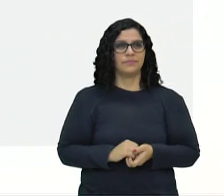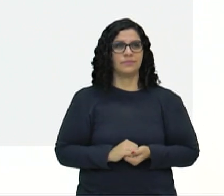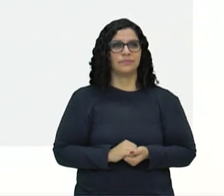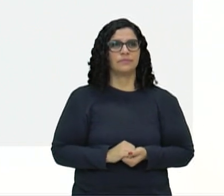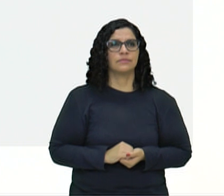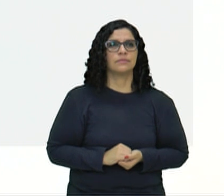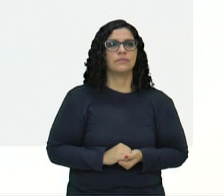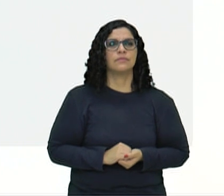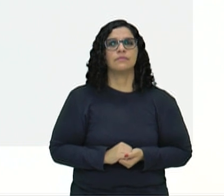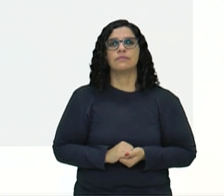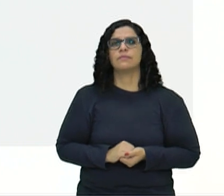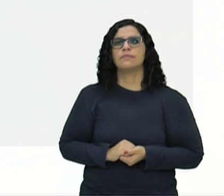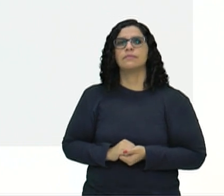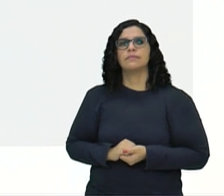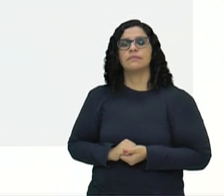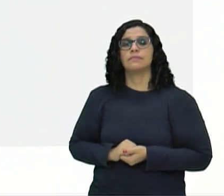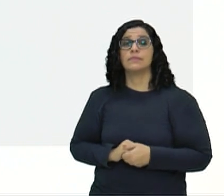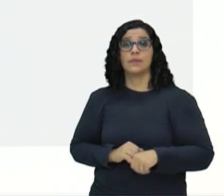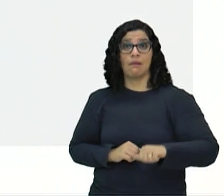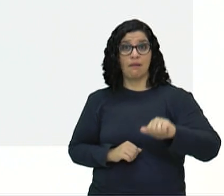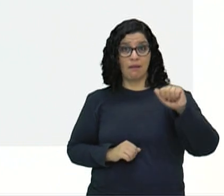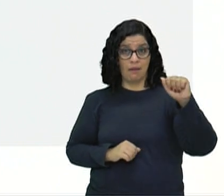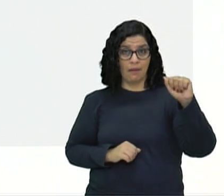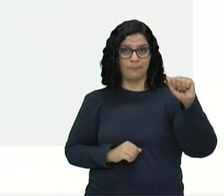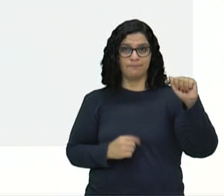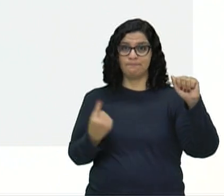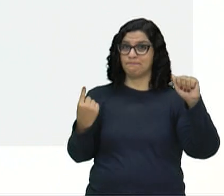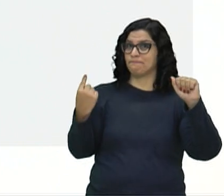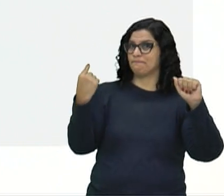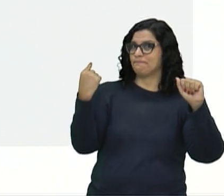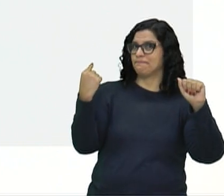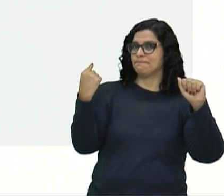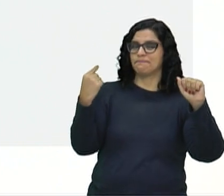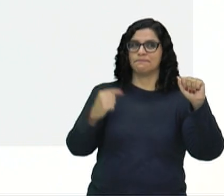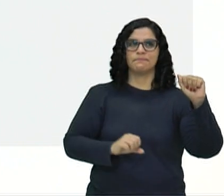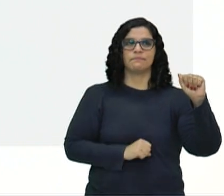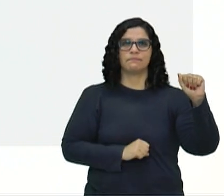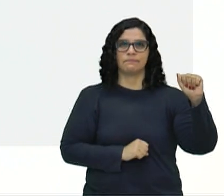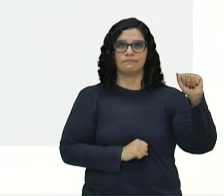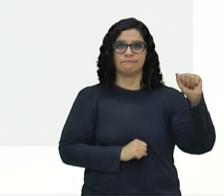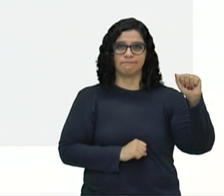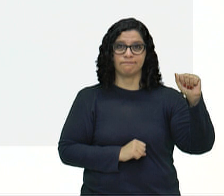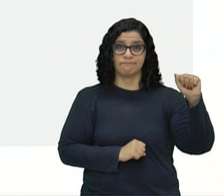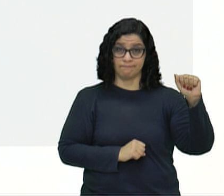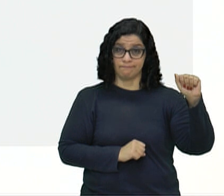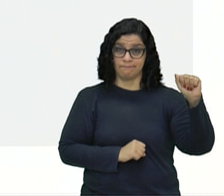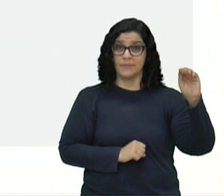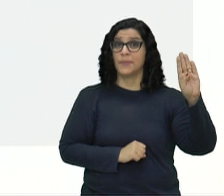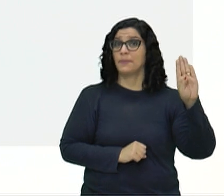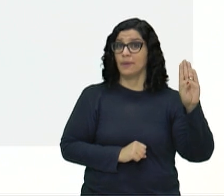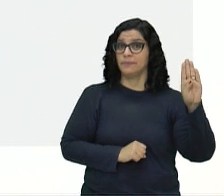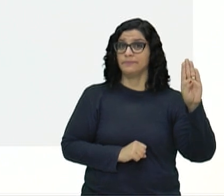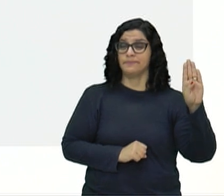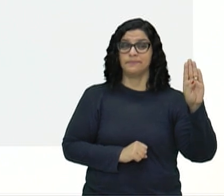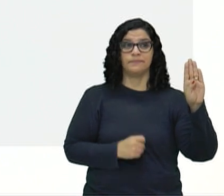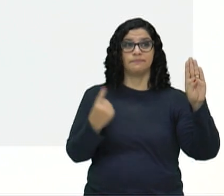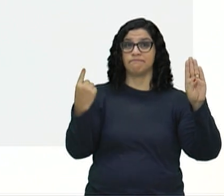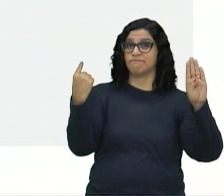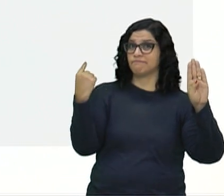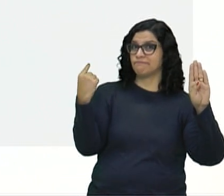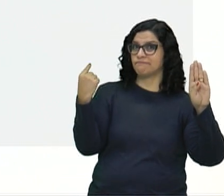A quimiossíntese é um processo em que há produção de matéria orgânica a partir da energia luminosa. B.